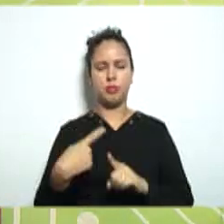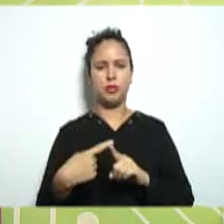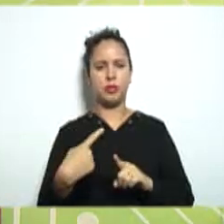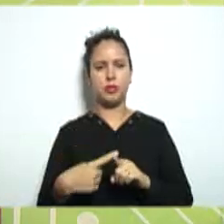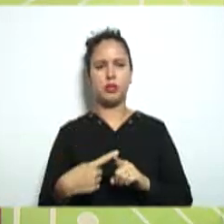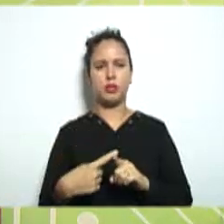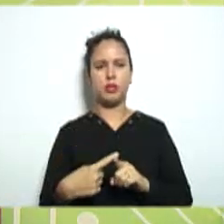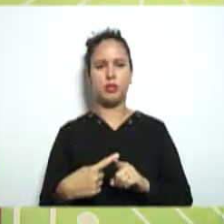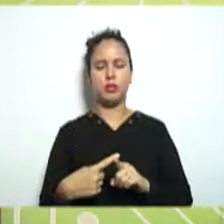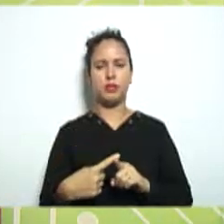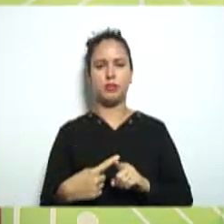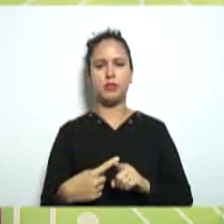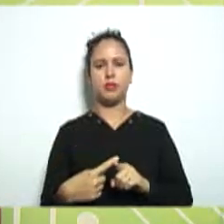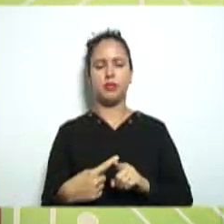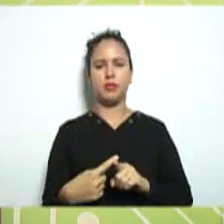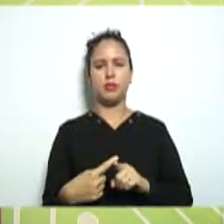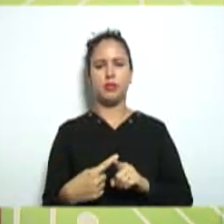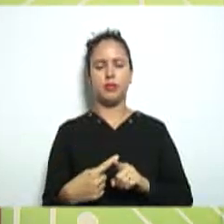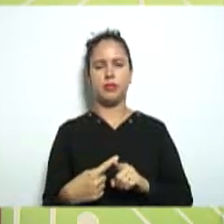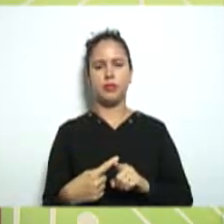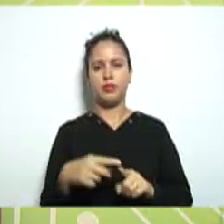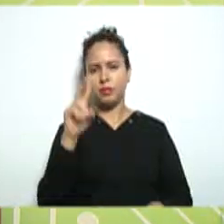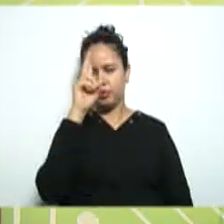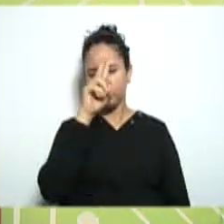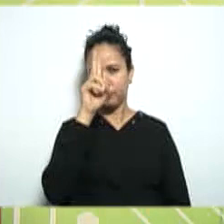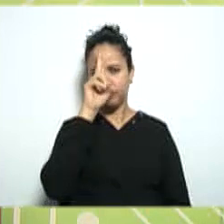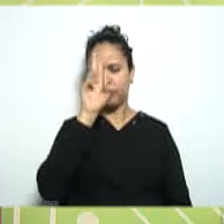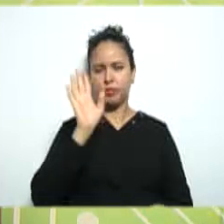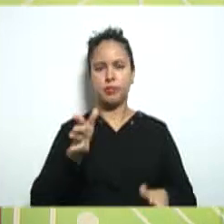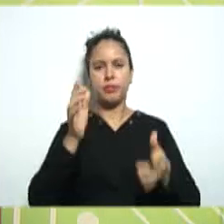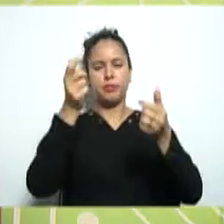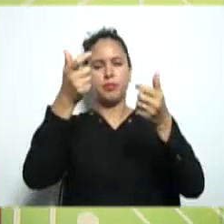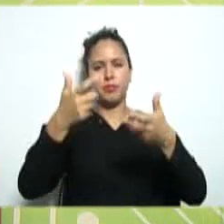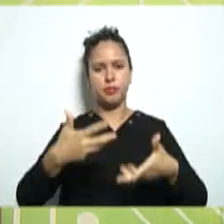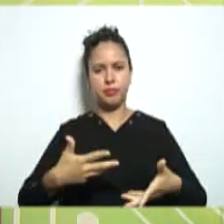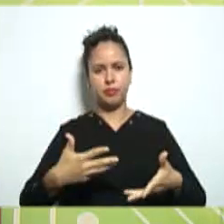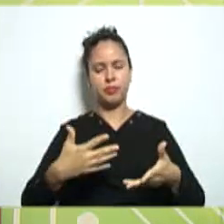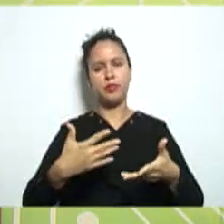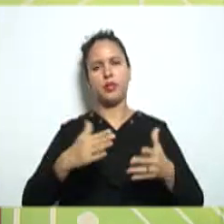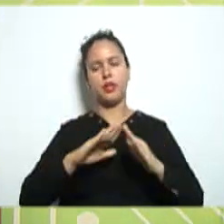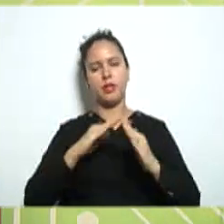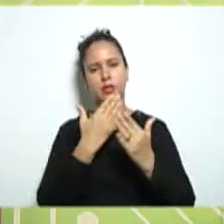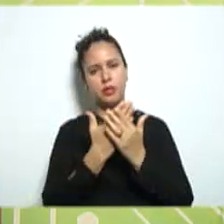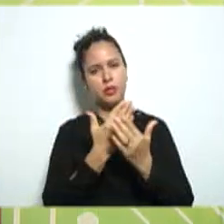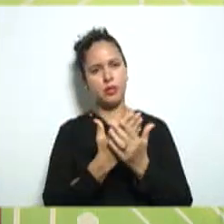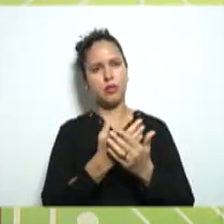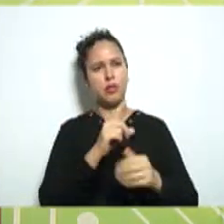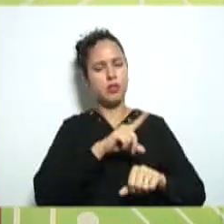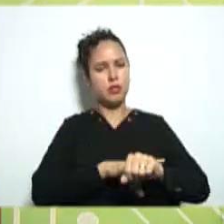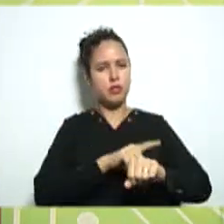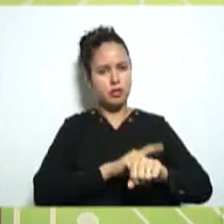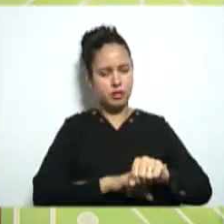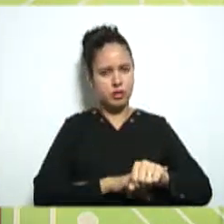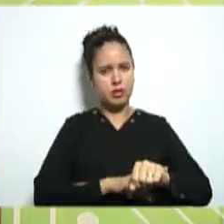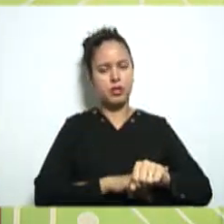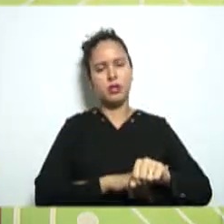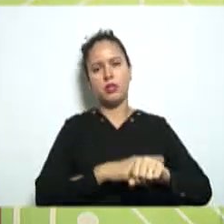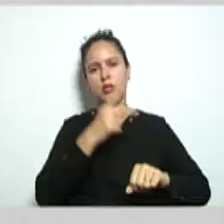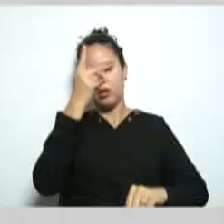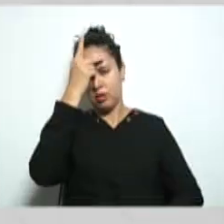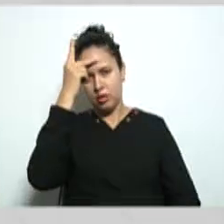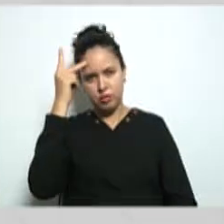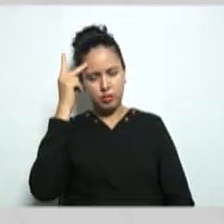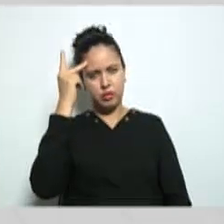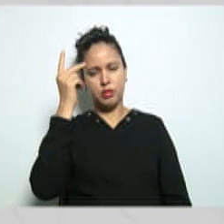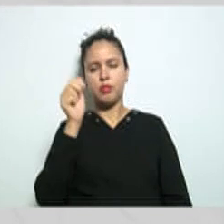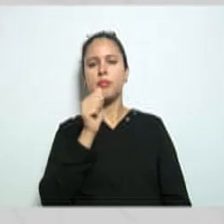Porque era a escola, vocês vão lembrar que a gente já falou, a escola dos que têm tempo, a escola dos que têm ócio e a escola dos que não